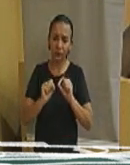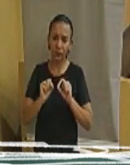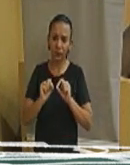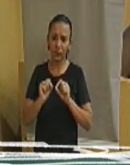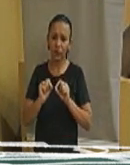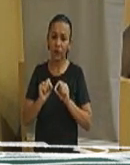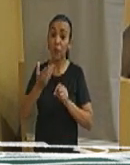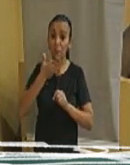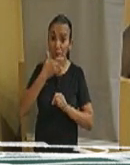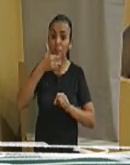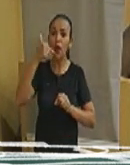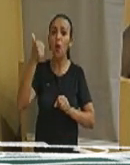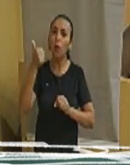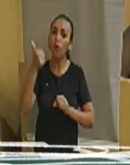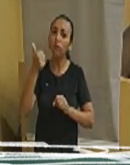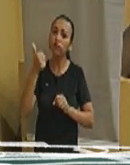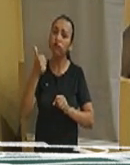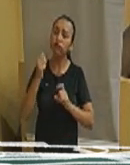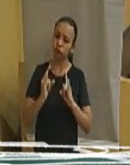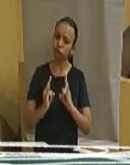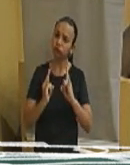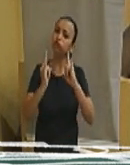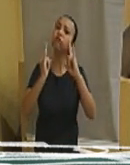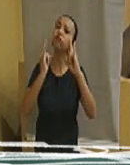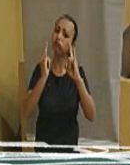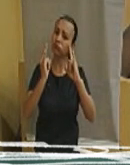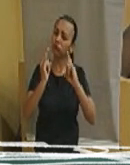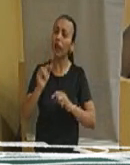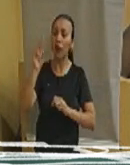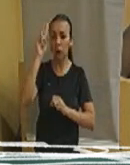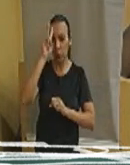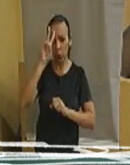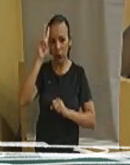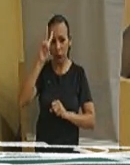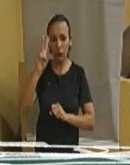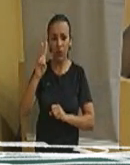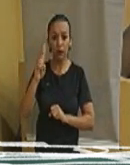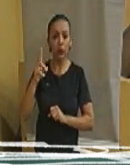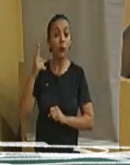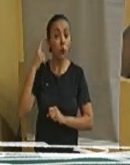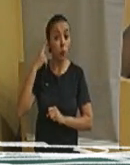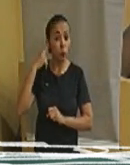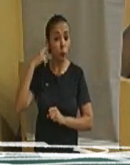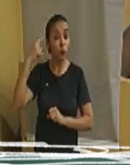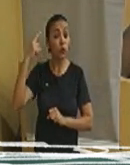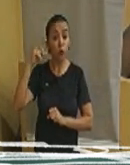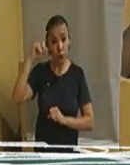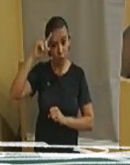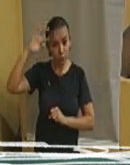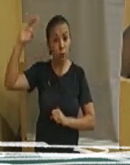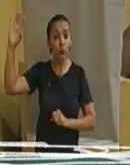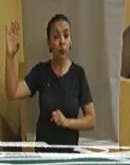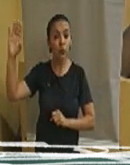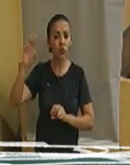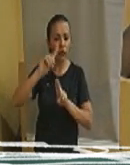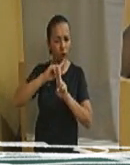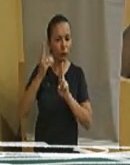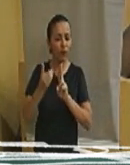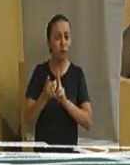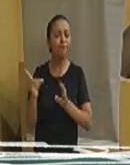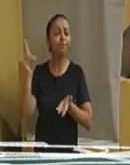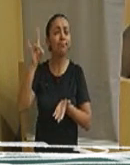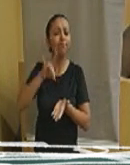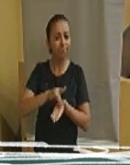dessa melhoria de infraestrutura que a gente teve. Me lembro do sonho da UFGD, que virou realidade. E